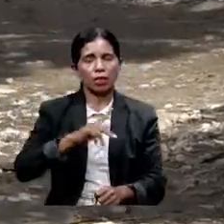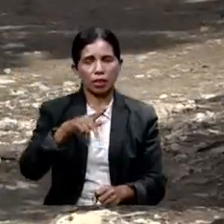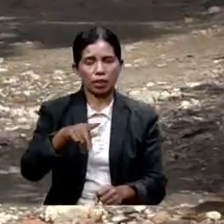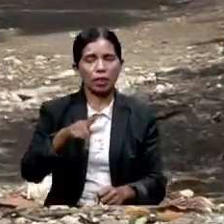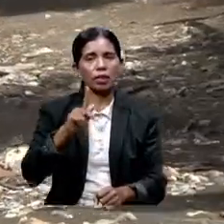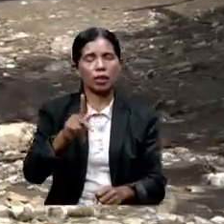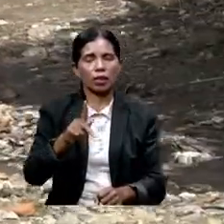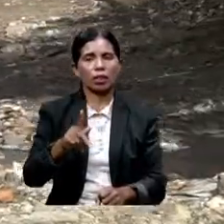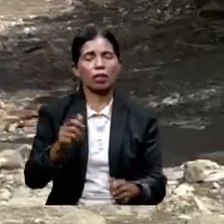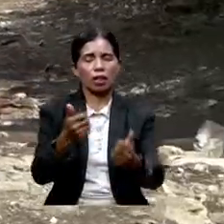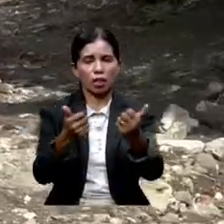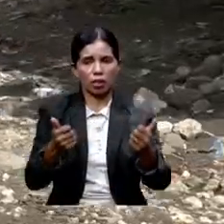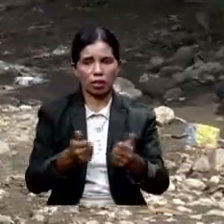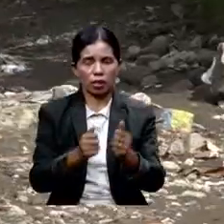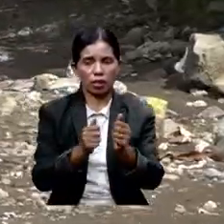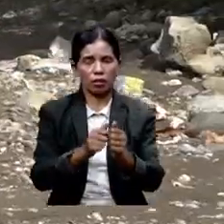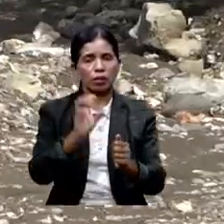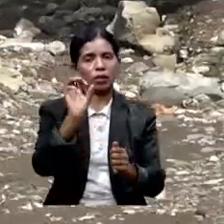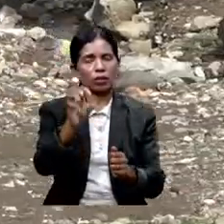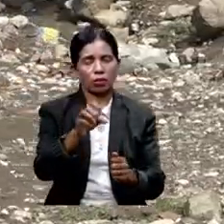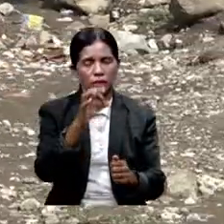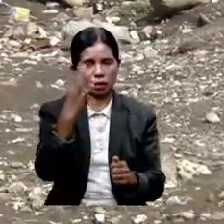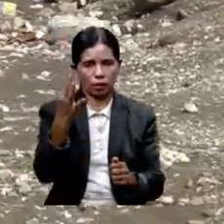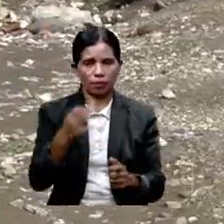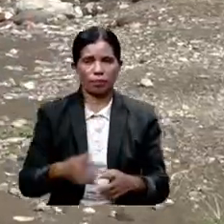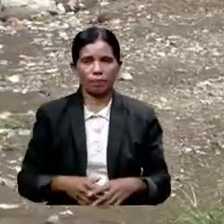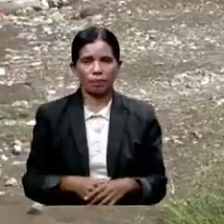Hualdeia, San Luis Sincia, Emerenciana Martins, Lamberto da Silva, GMN.